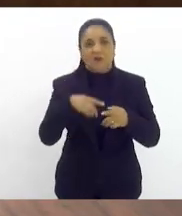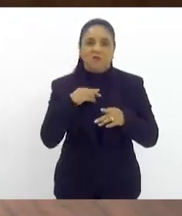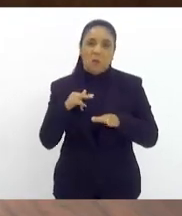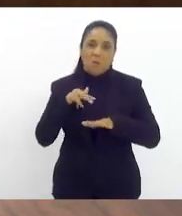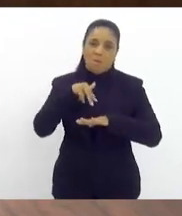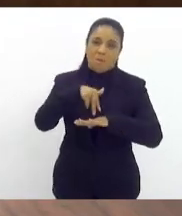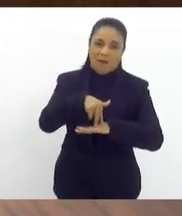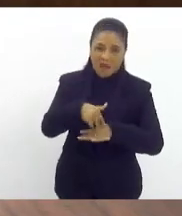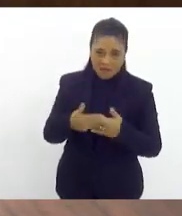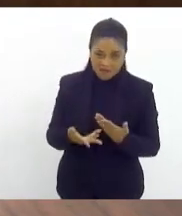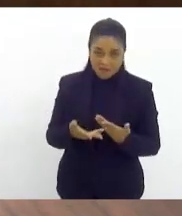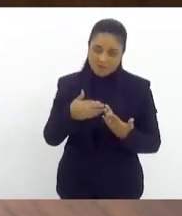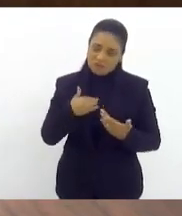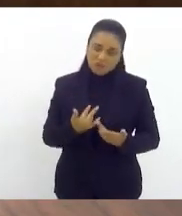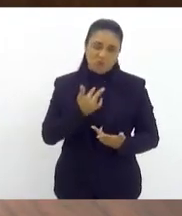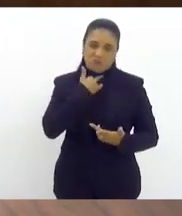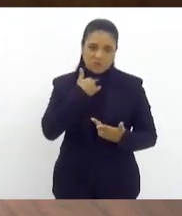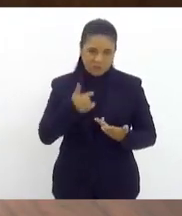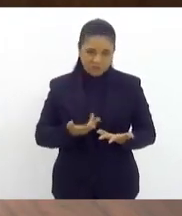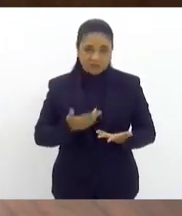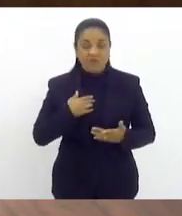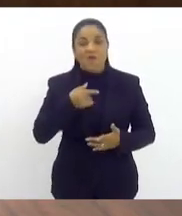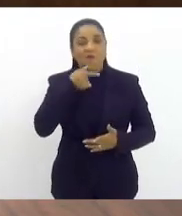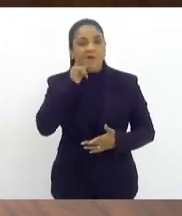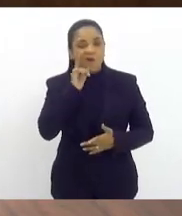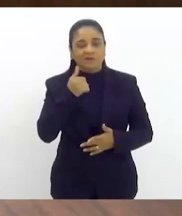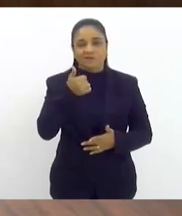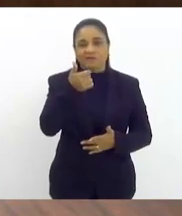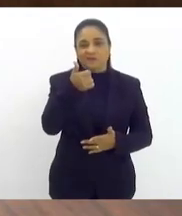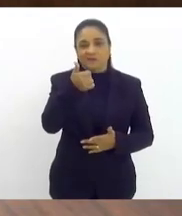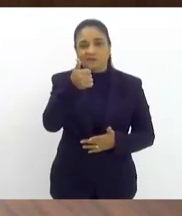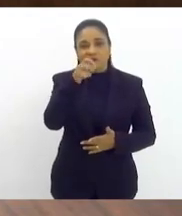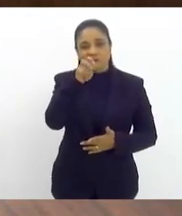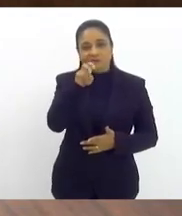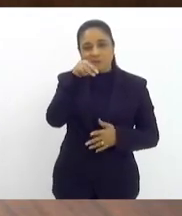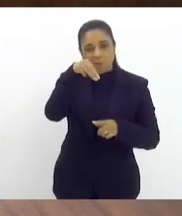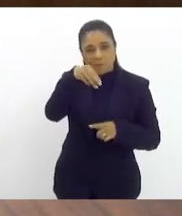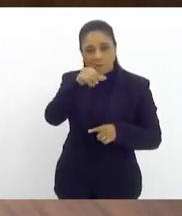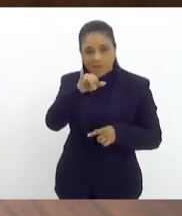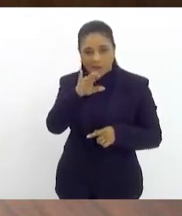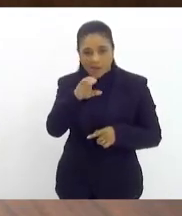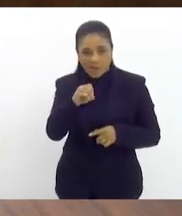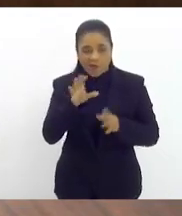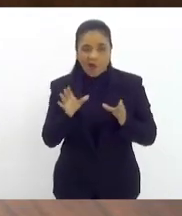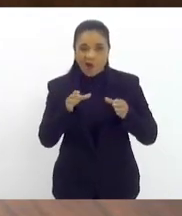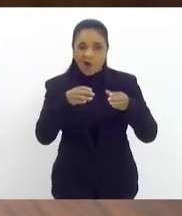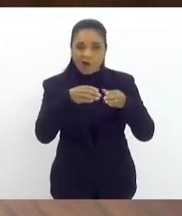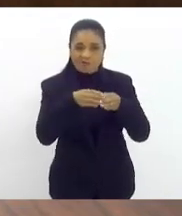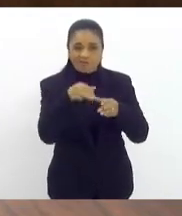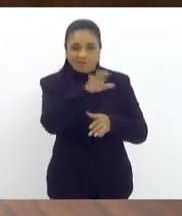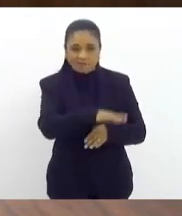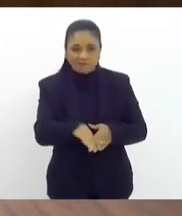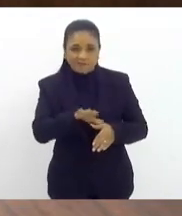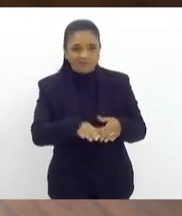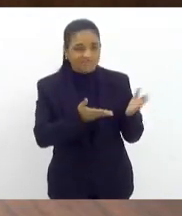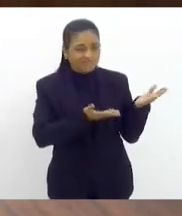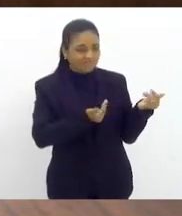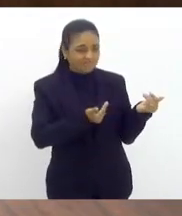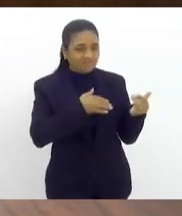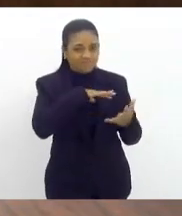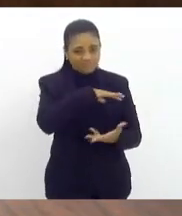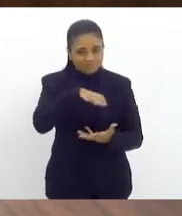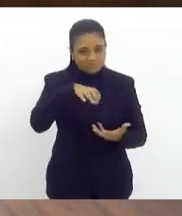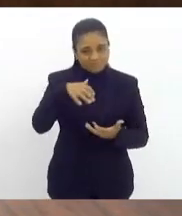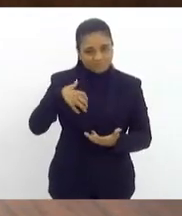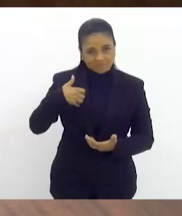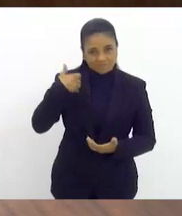Ontem, no dia 15 de maio, a Comissão da Criança, Adolescente, Pessoa Idosa